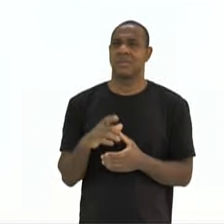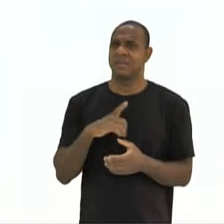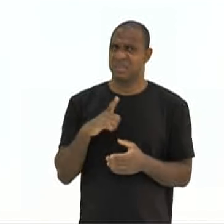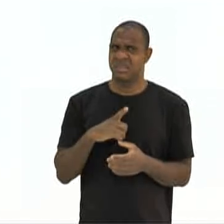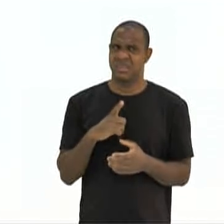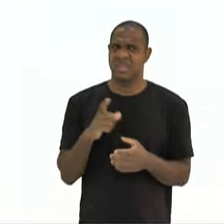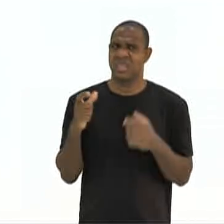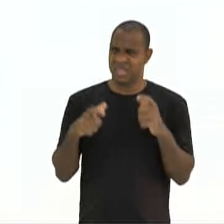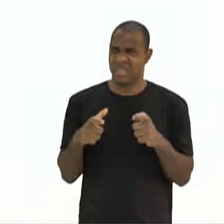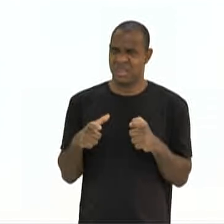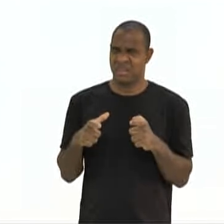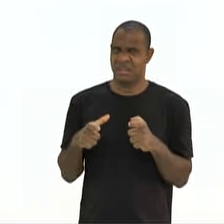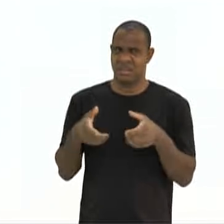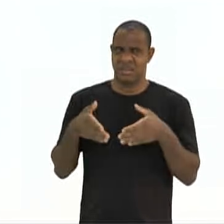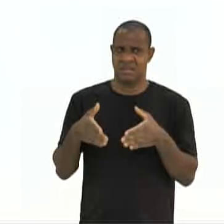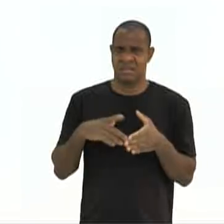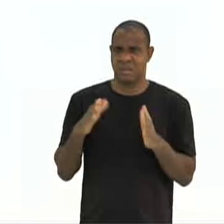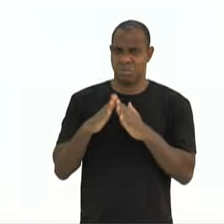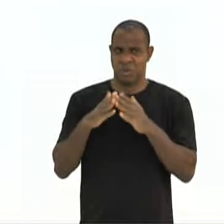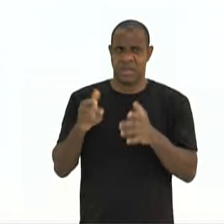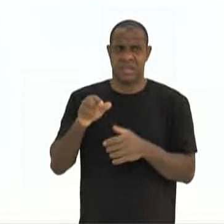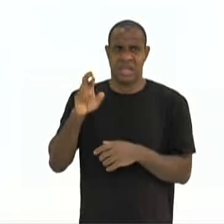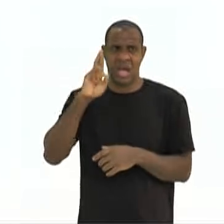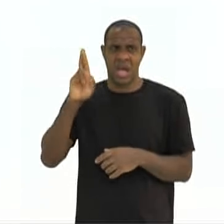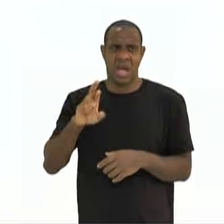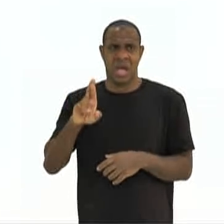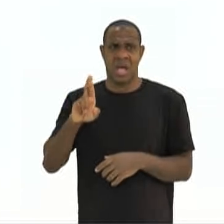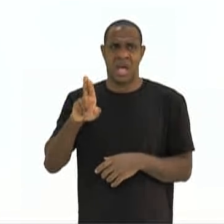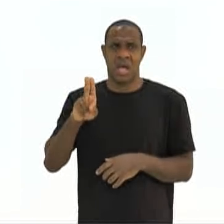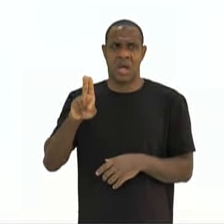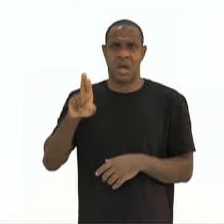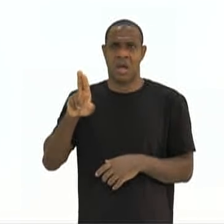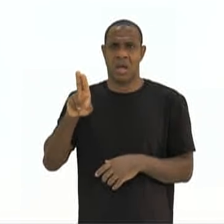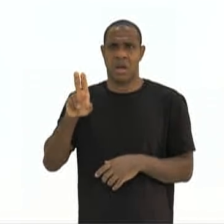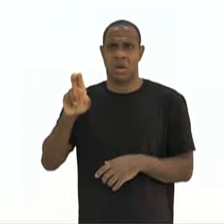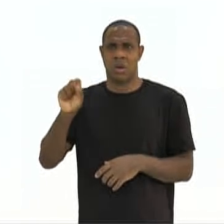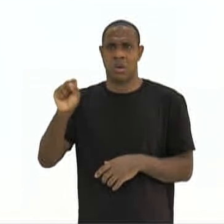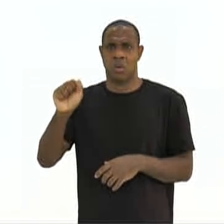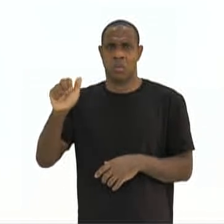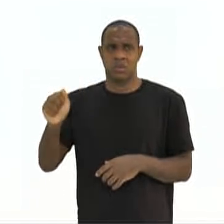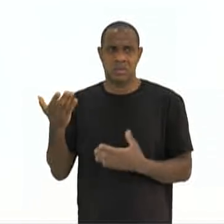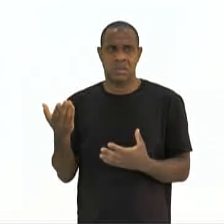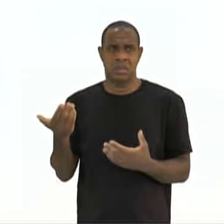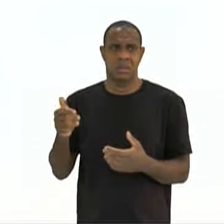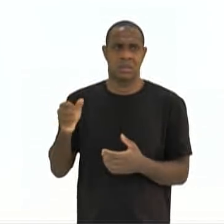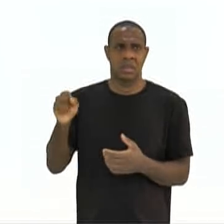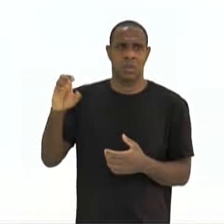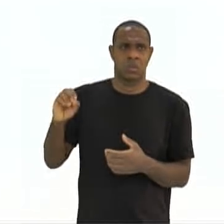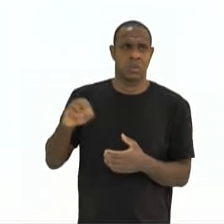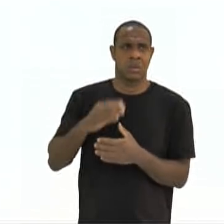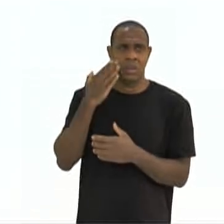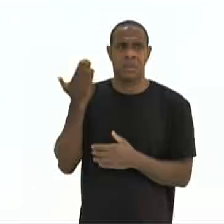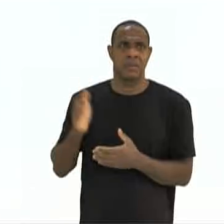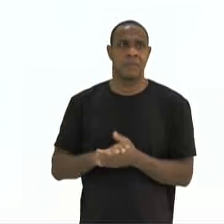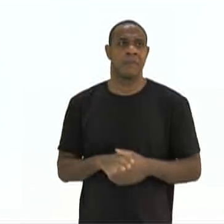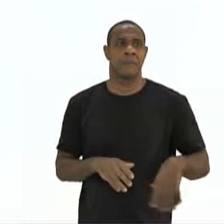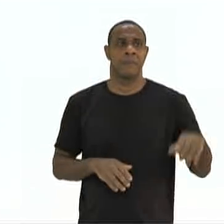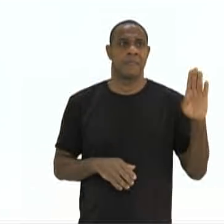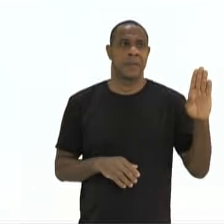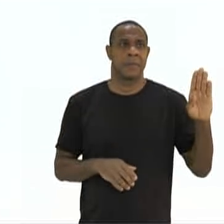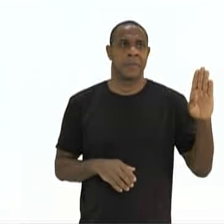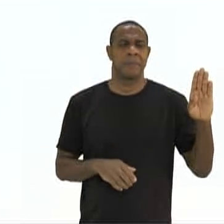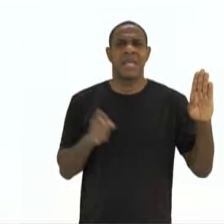que é? Será que não é? Letra B. Ele ficou conhecido por sua performance com a dança finger